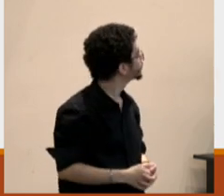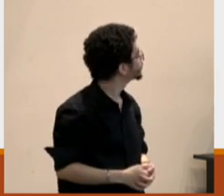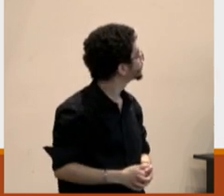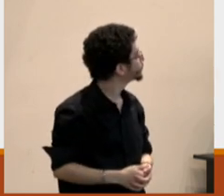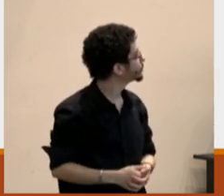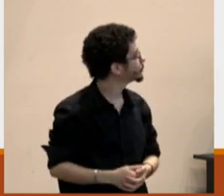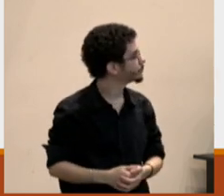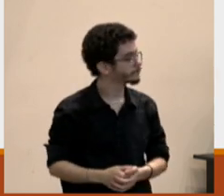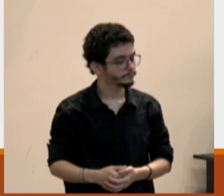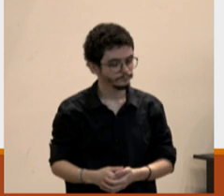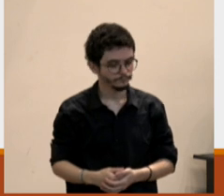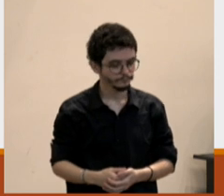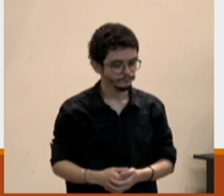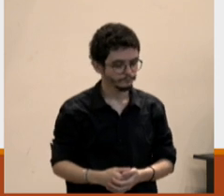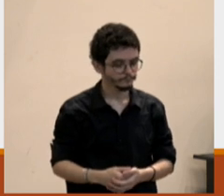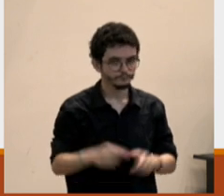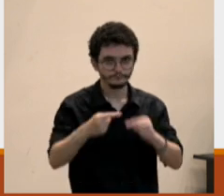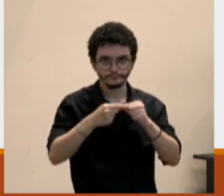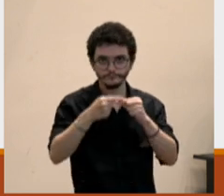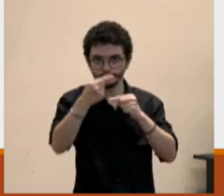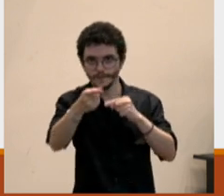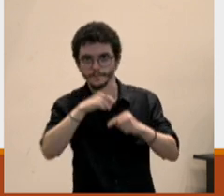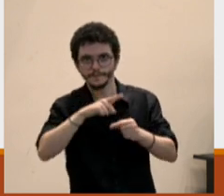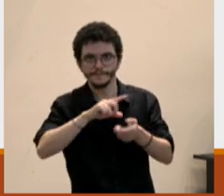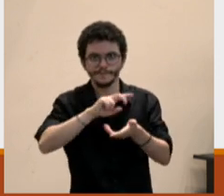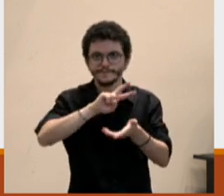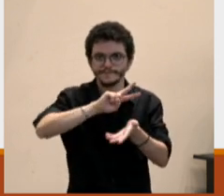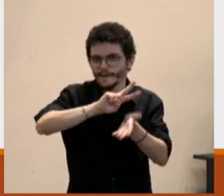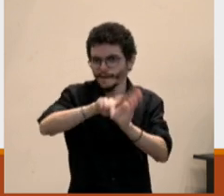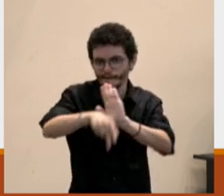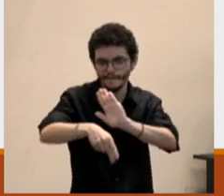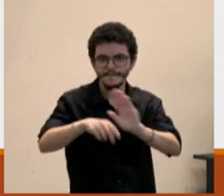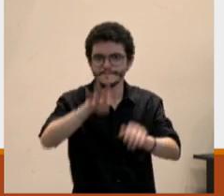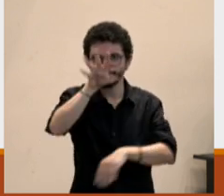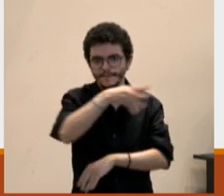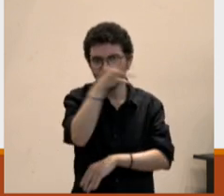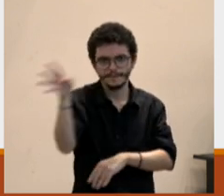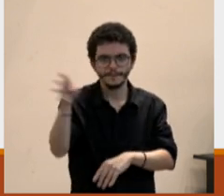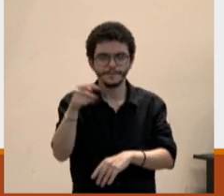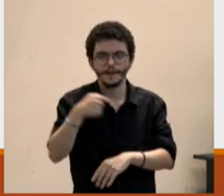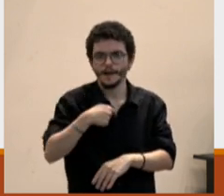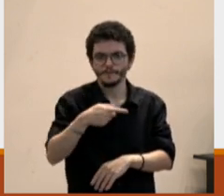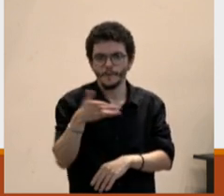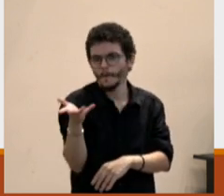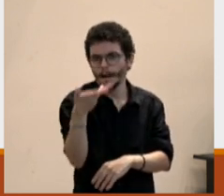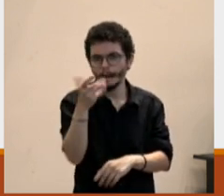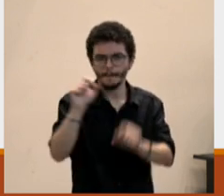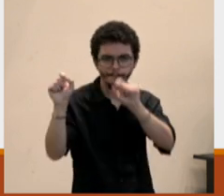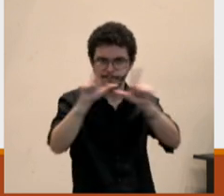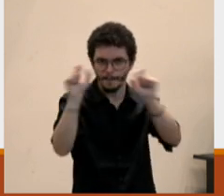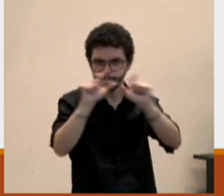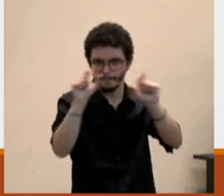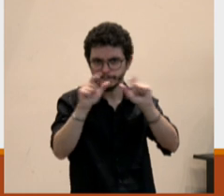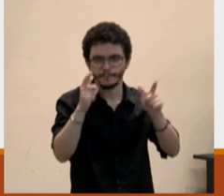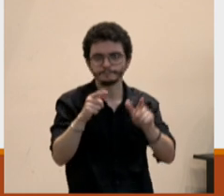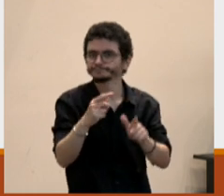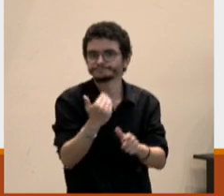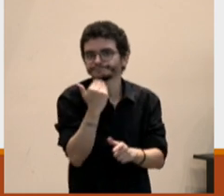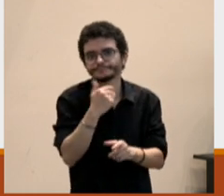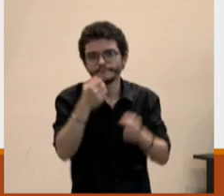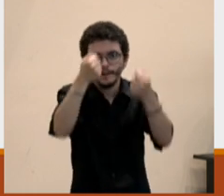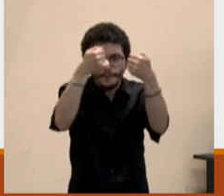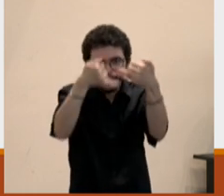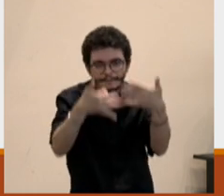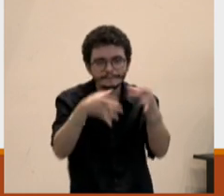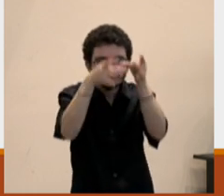Depois eu vou colocar um monte de tabelas, eu vou passar por elas também, assim, meio rapidamente. Não vai dar para eu explicar cada